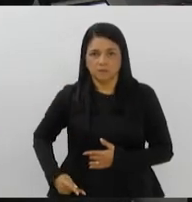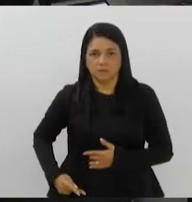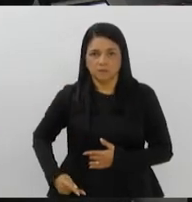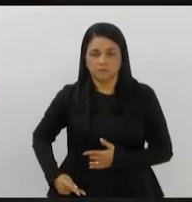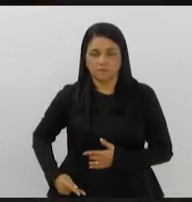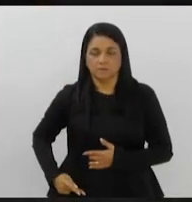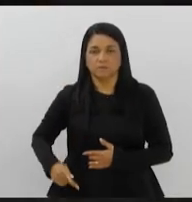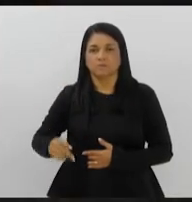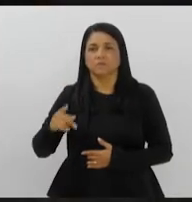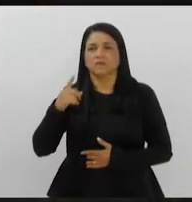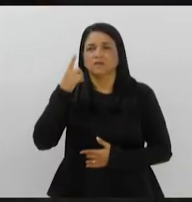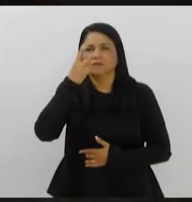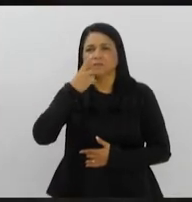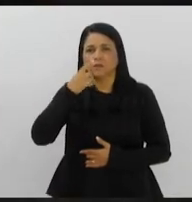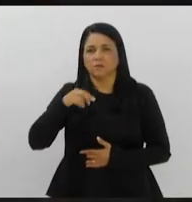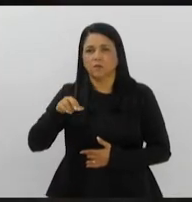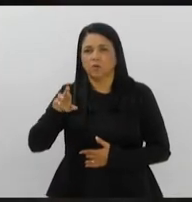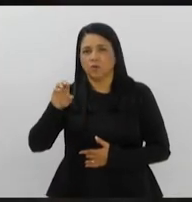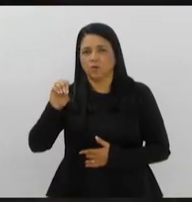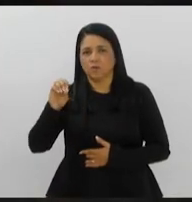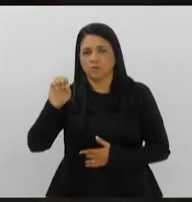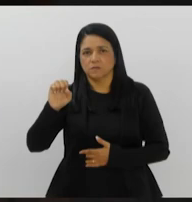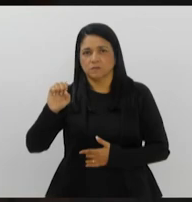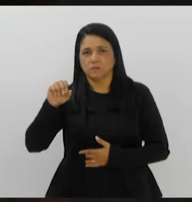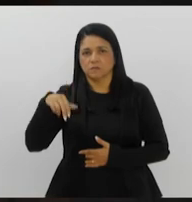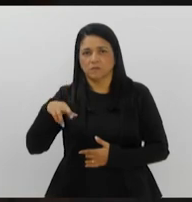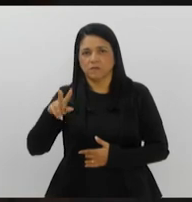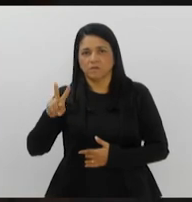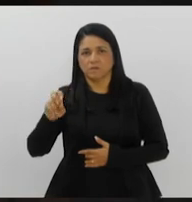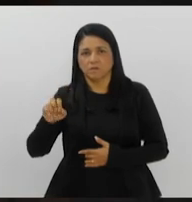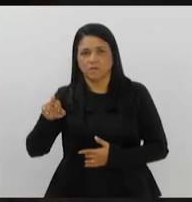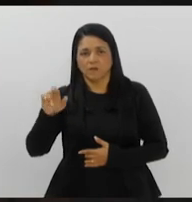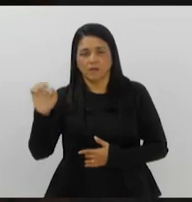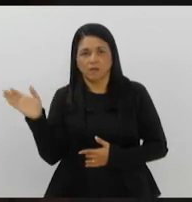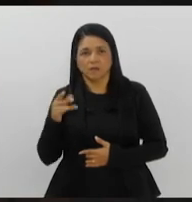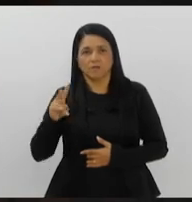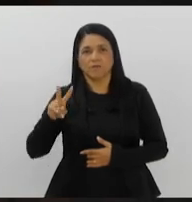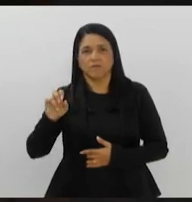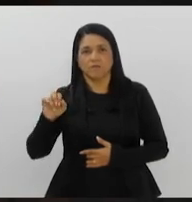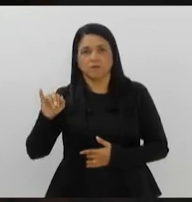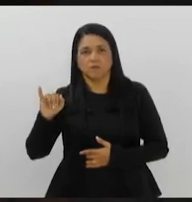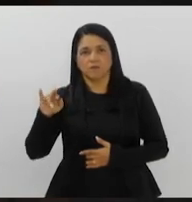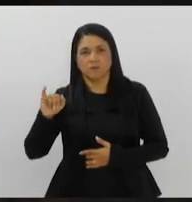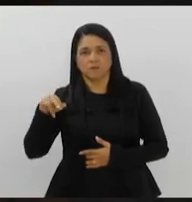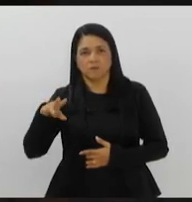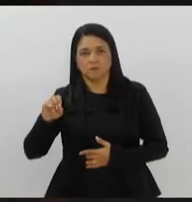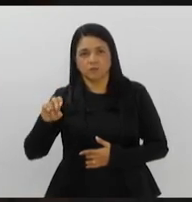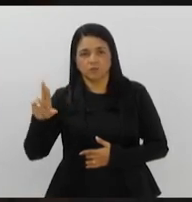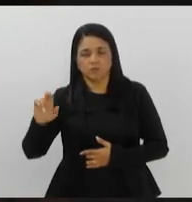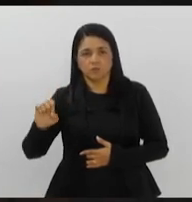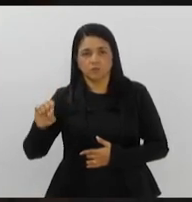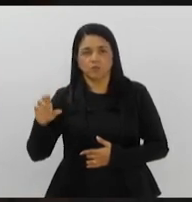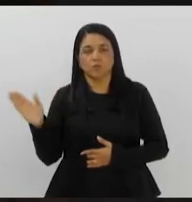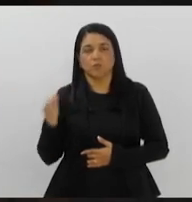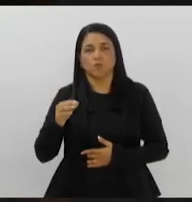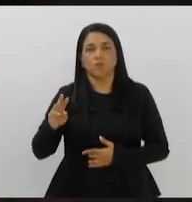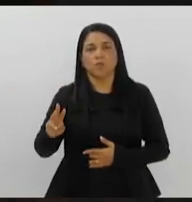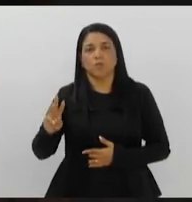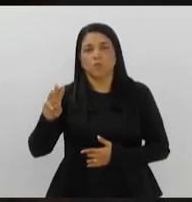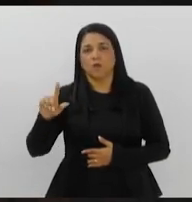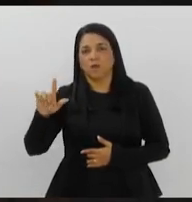Deputado Rosenberg já votou. Deputado Vinícius Cozolino, deputado Wellington